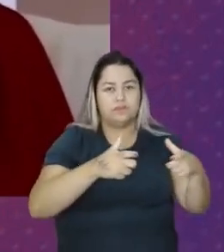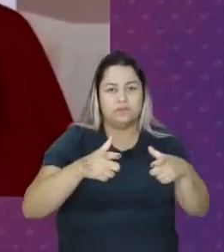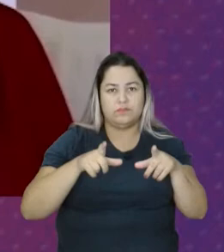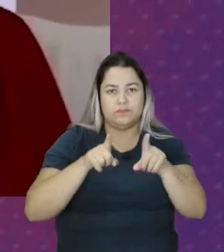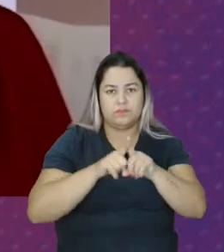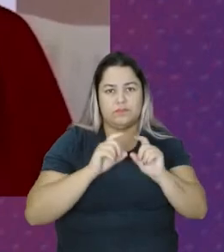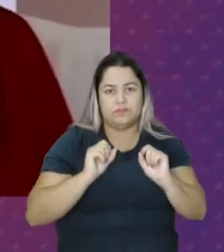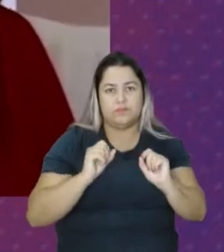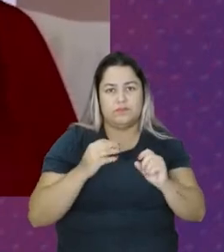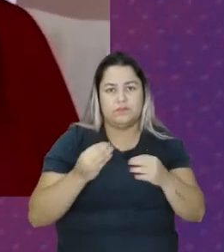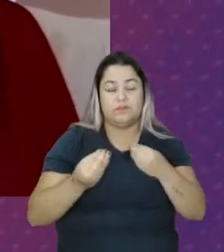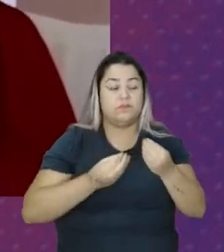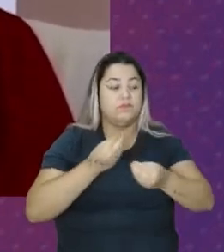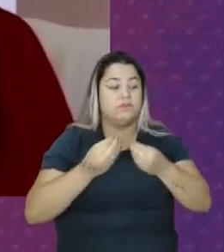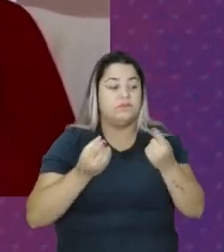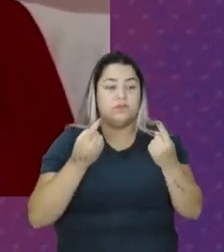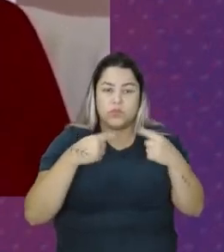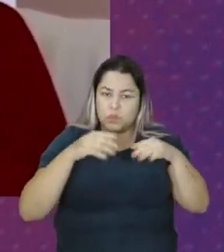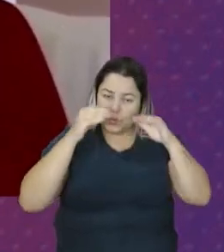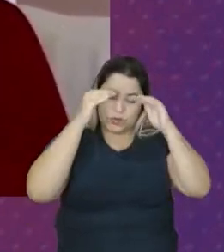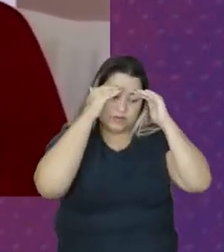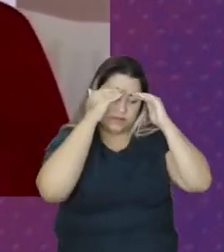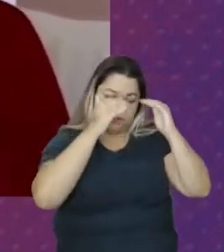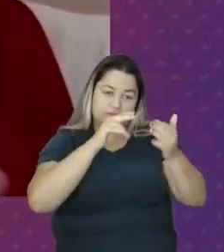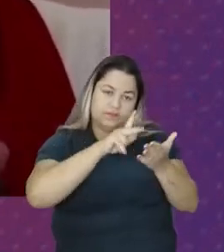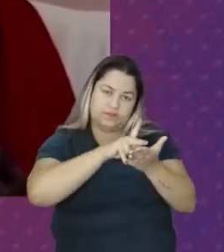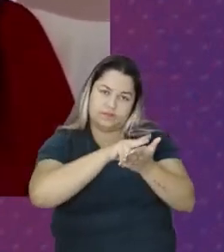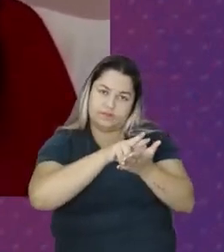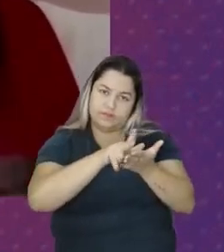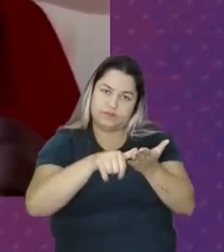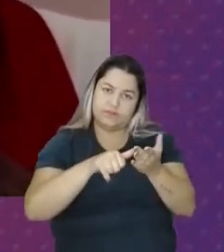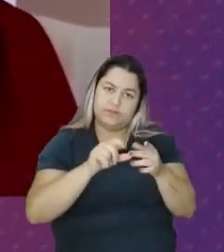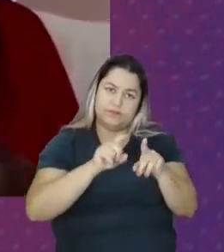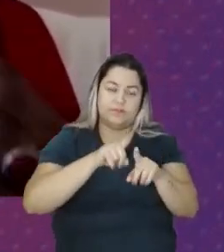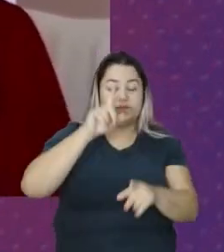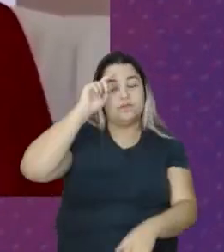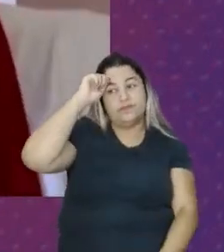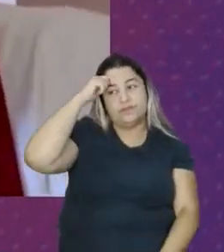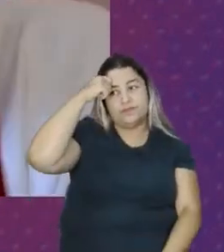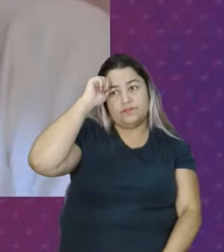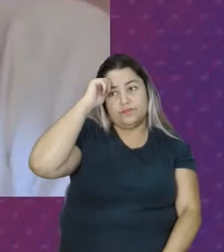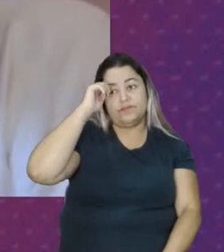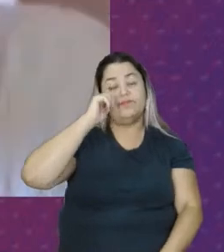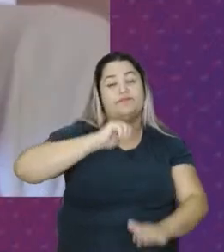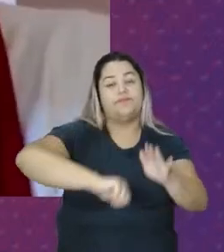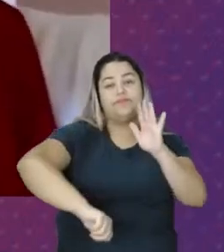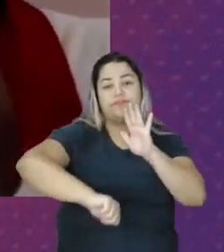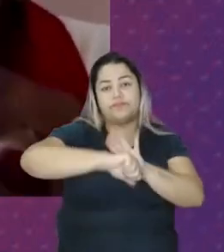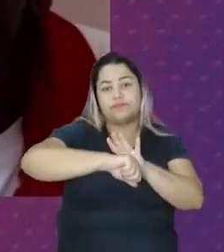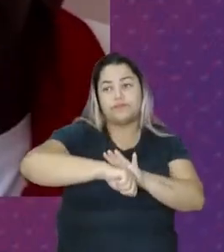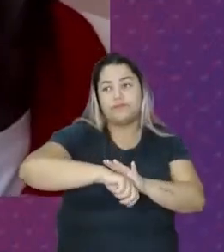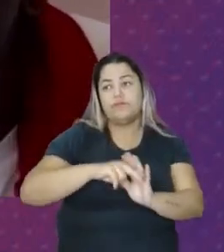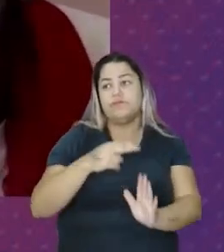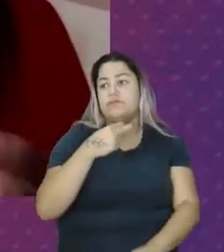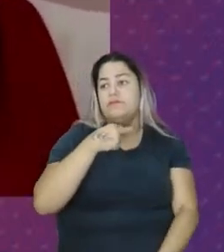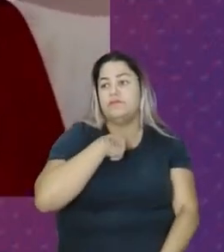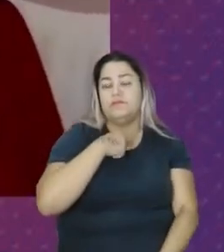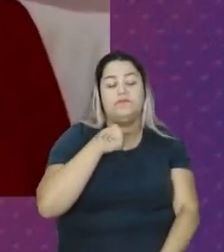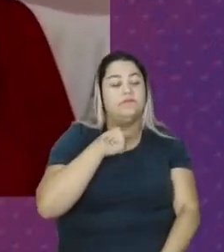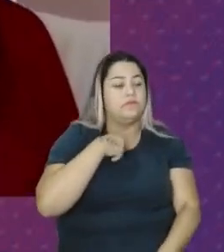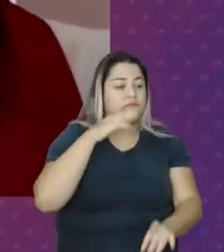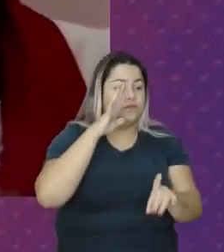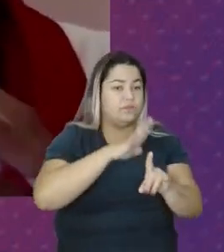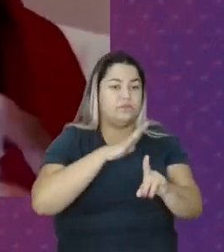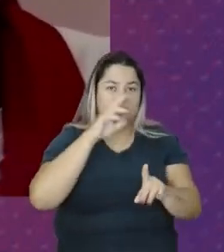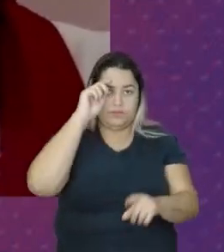viemos, quem nós somos, e o respeito à diversidade, e que racismo é crime, que ninguém pode maltratar ou perseguir os negros dentro